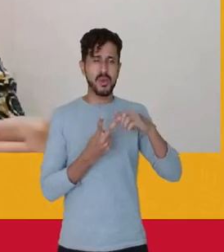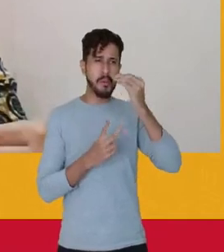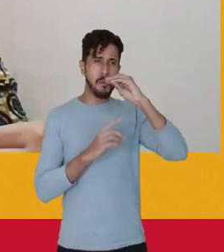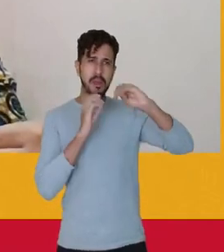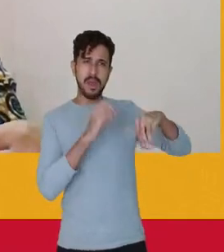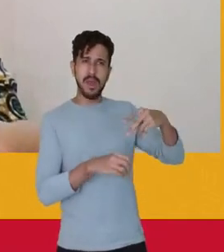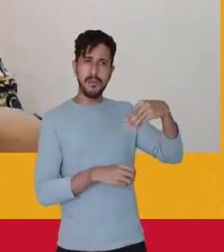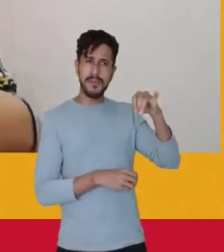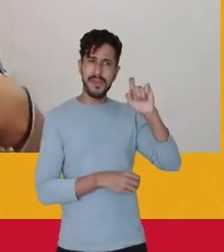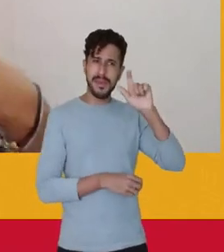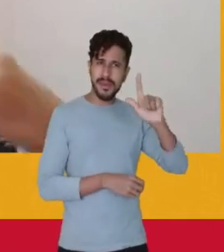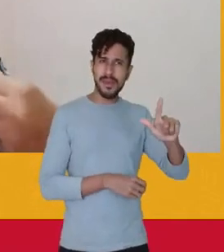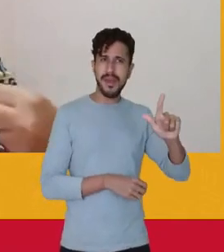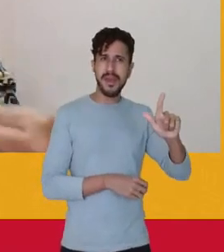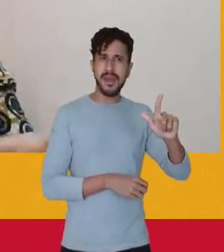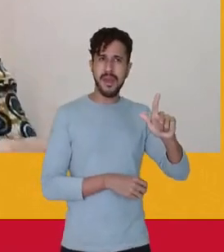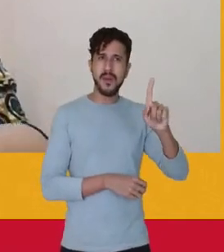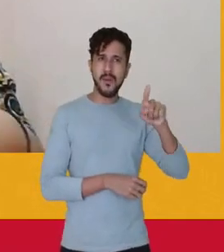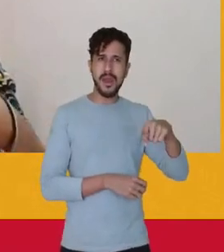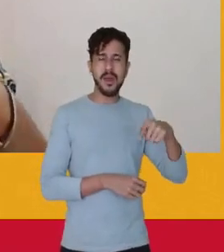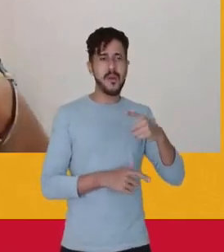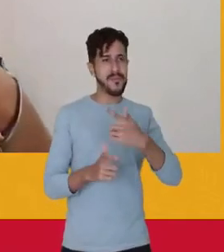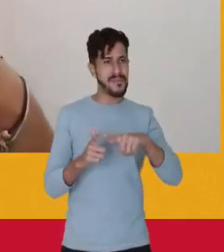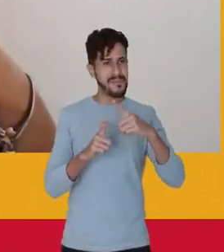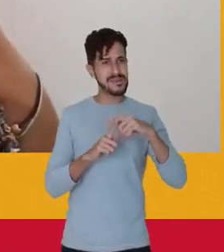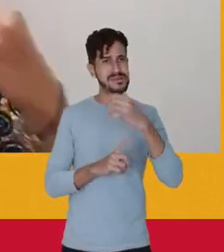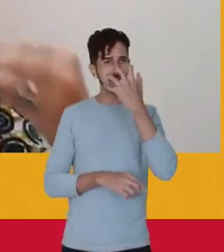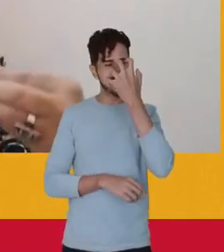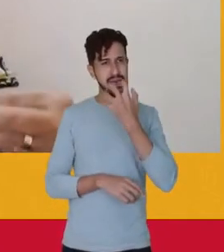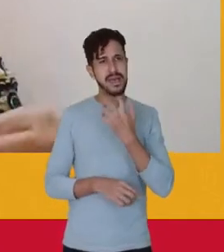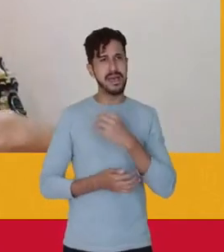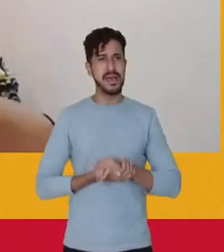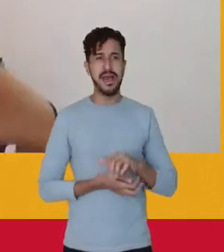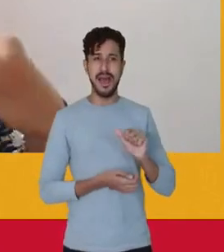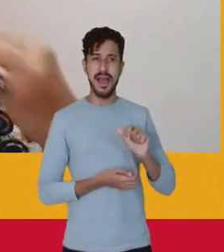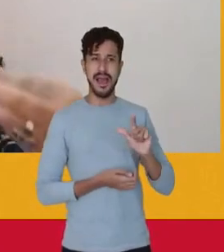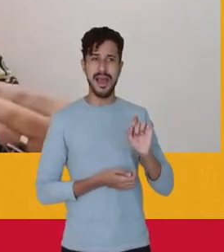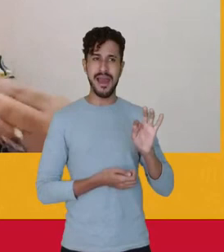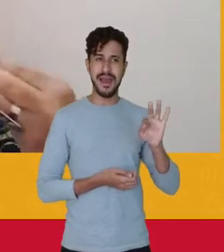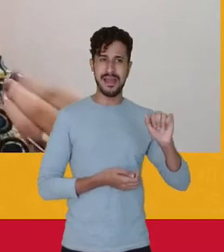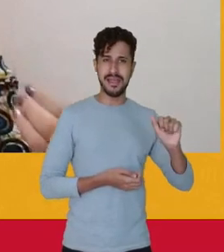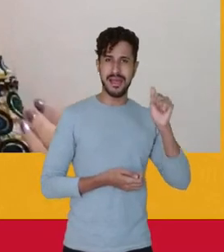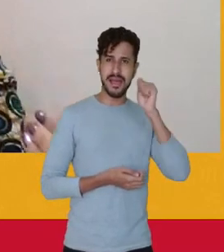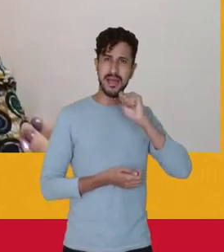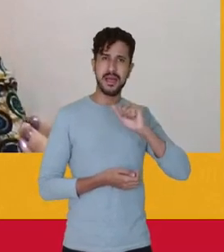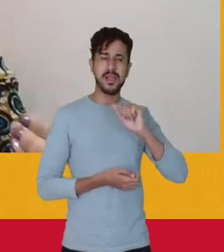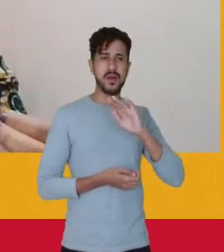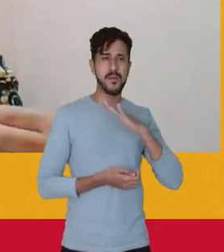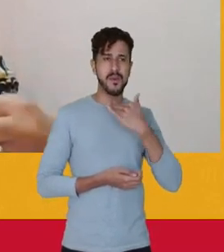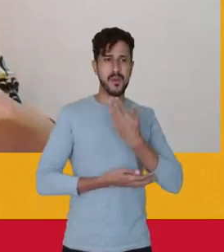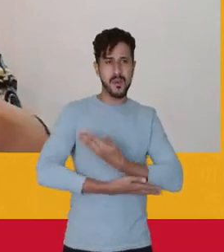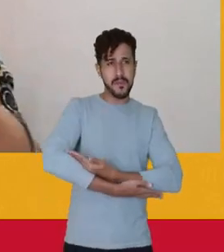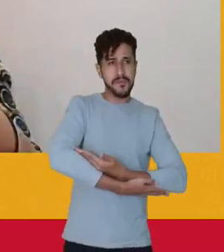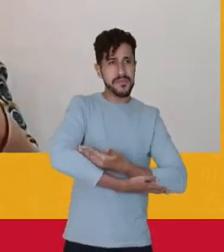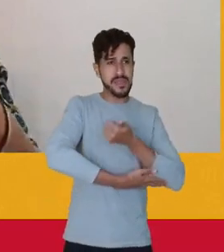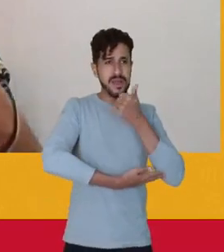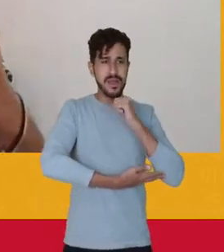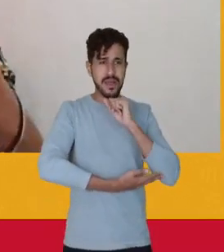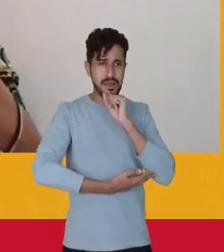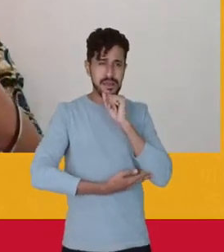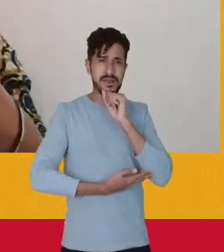abandono de Miguel, né, que é um complexo, né? A Ágata que morre no colo da mãe.